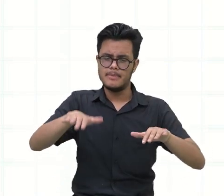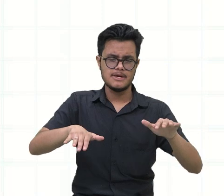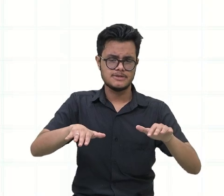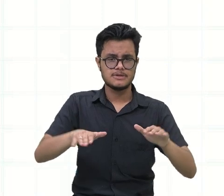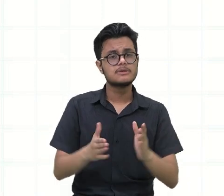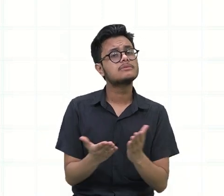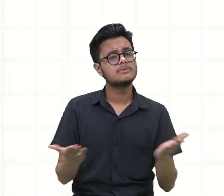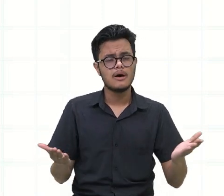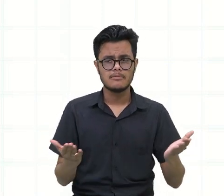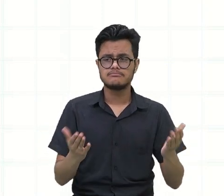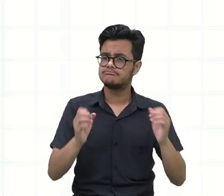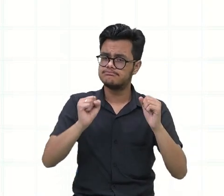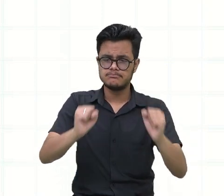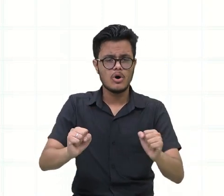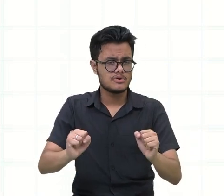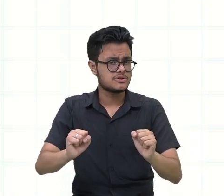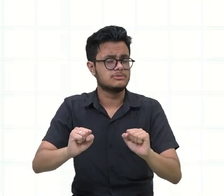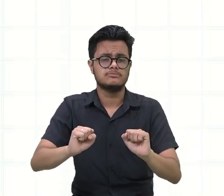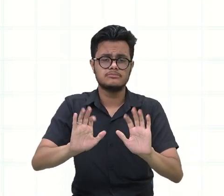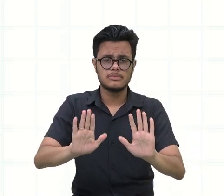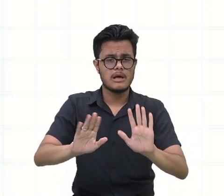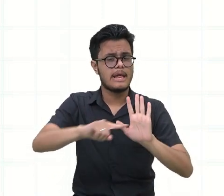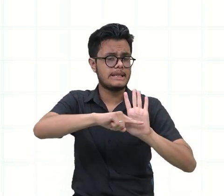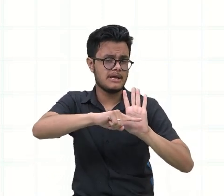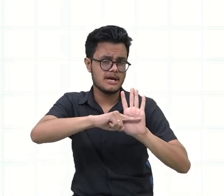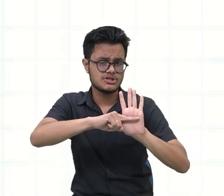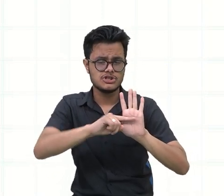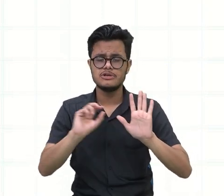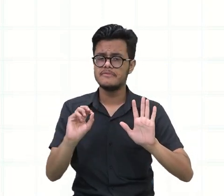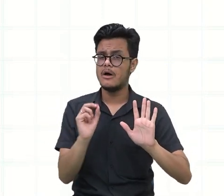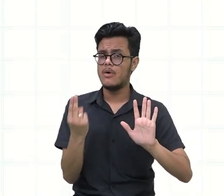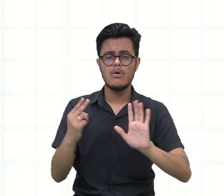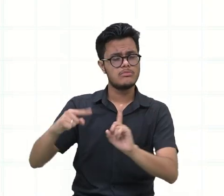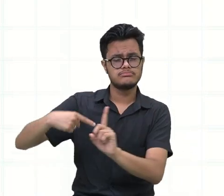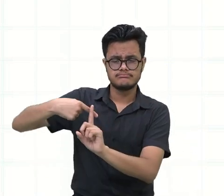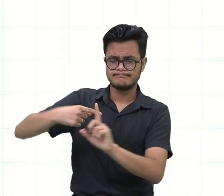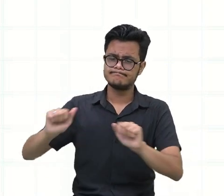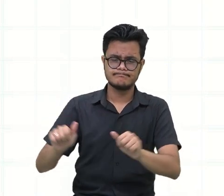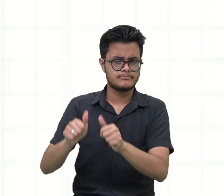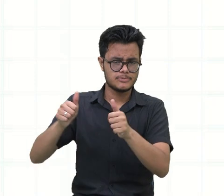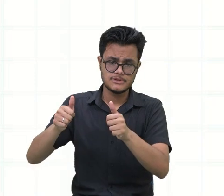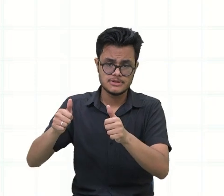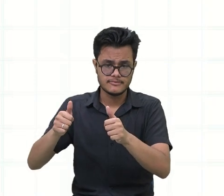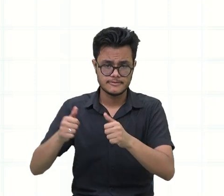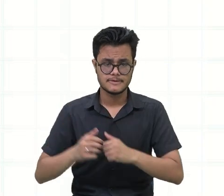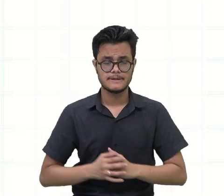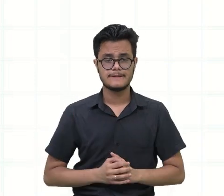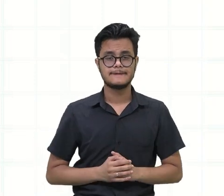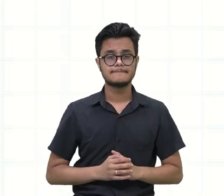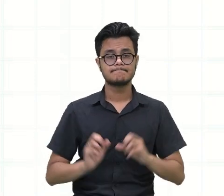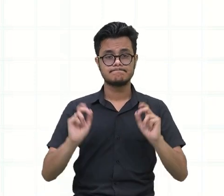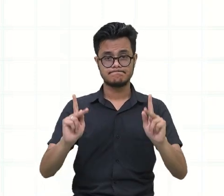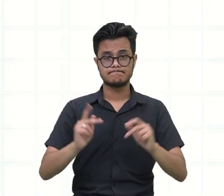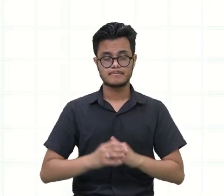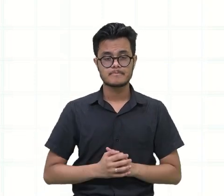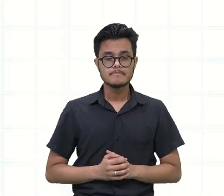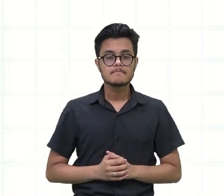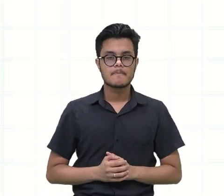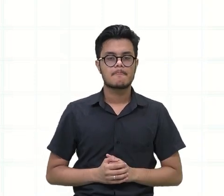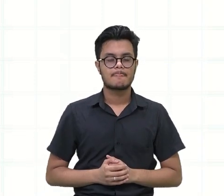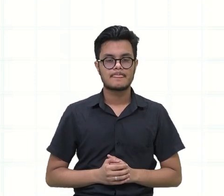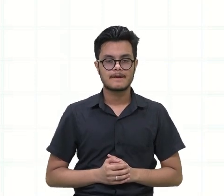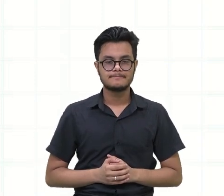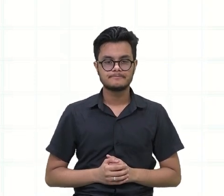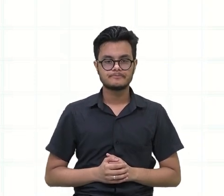Porque ela pode ser de forma negativa e também pode ser de coisas positivas. Ok? As